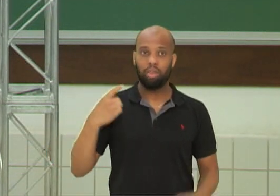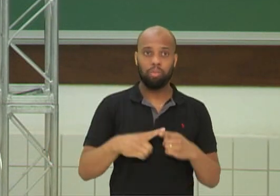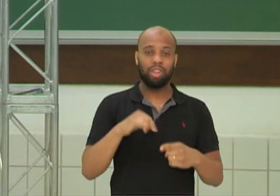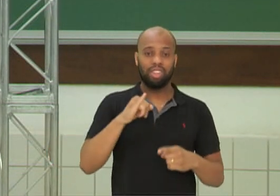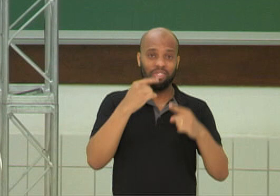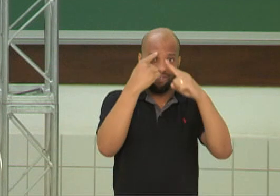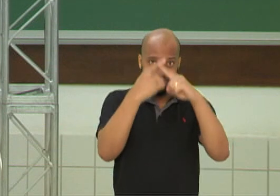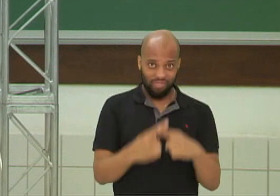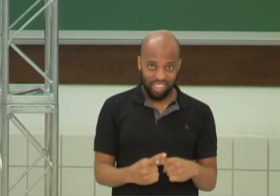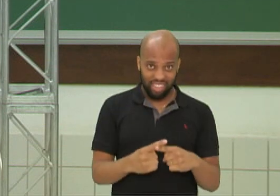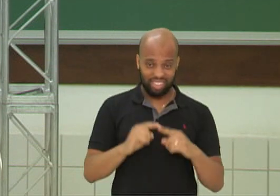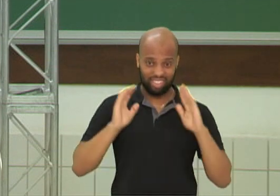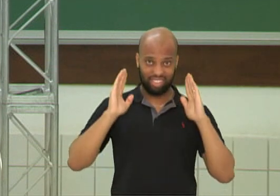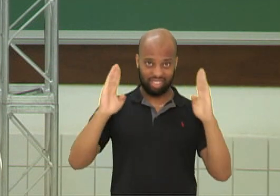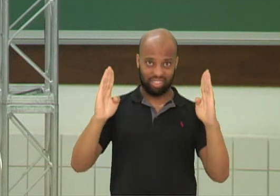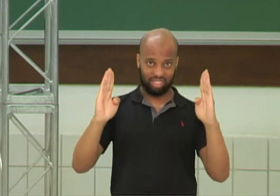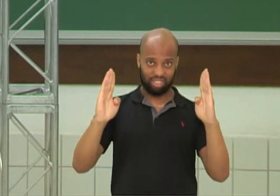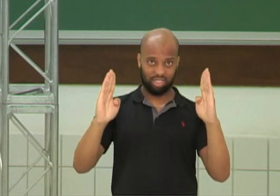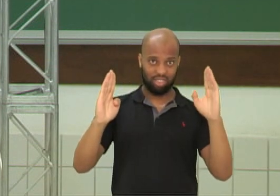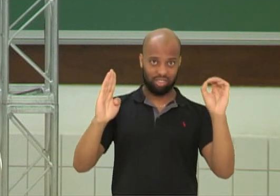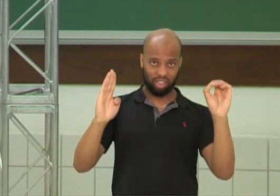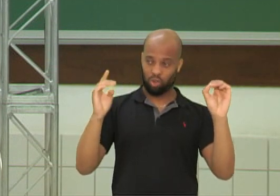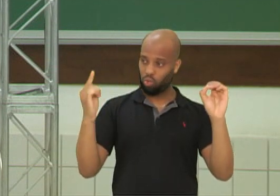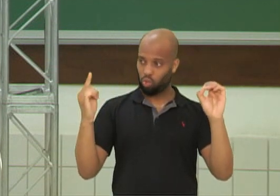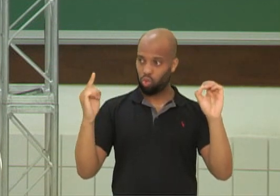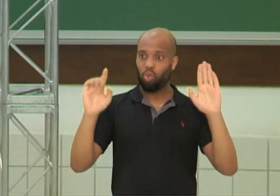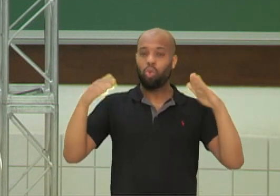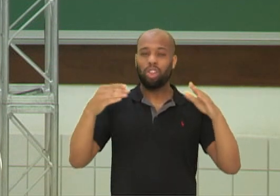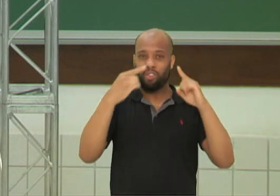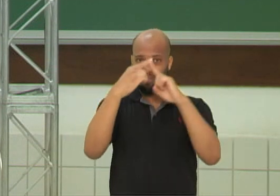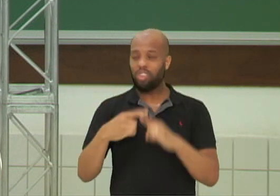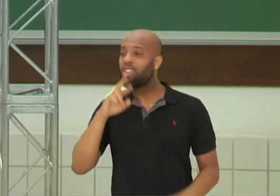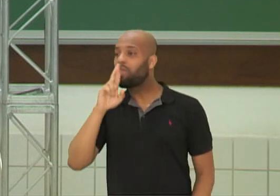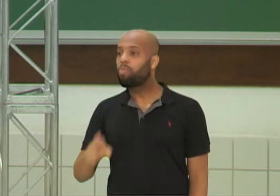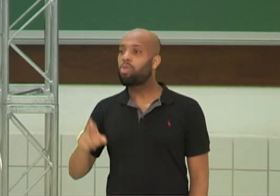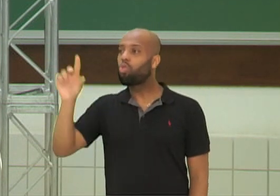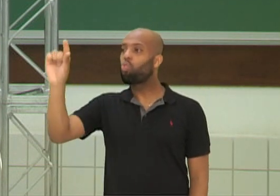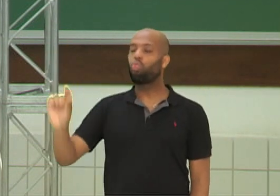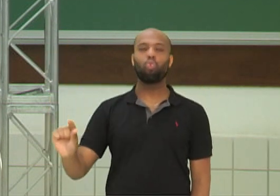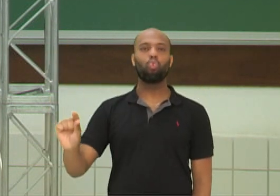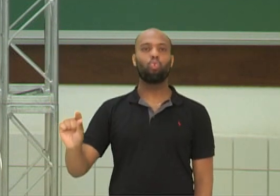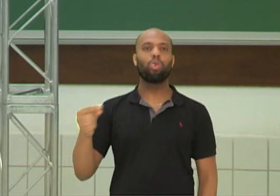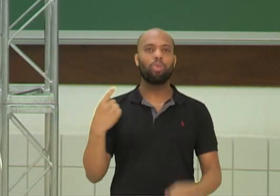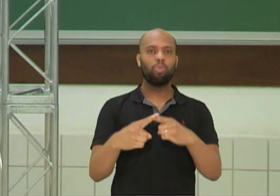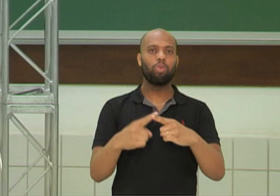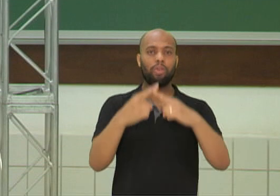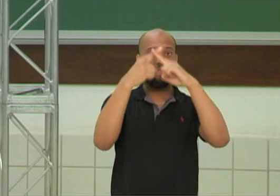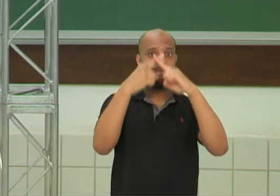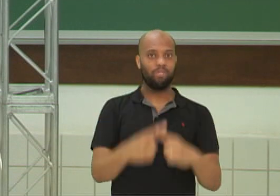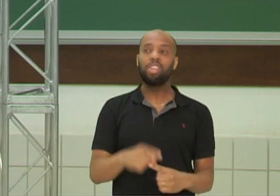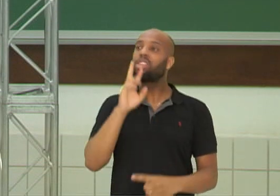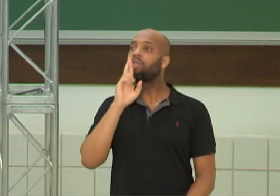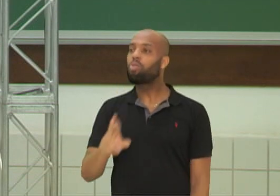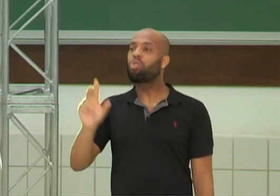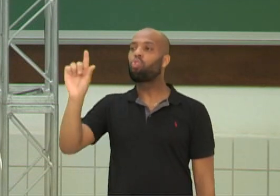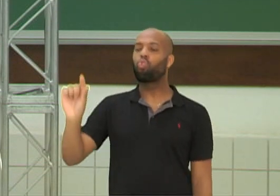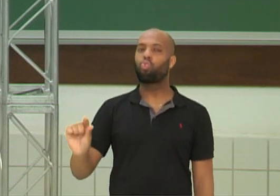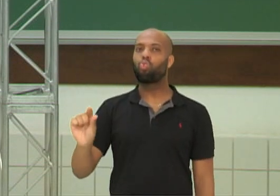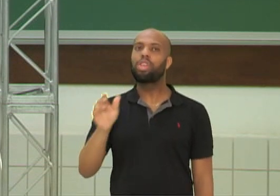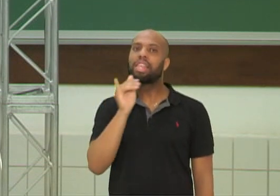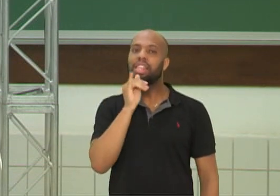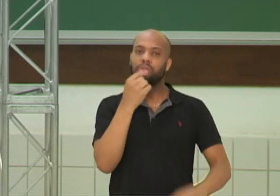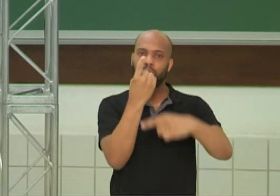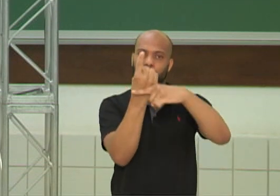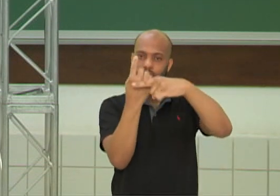1, o valor de produto diminui. Isso, o que é produto? É o resultado de uma multiplicação, né? Então, se eu multiplicar